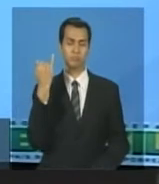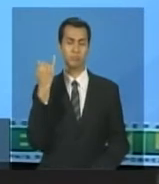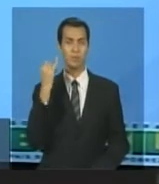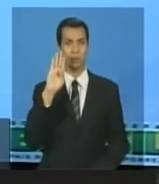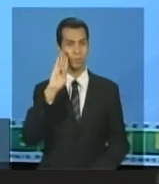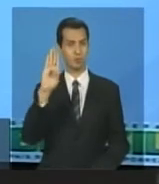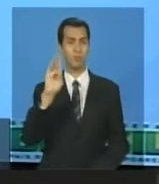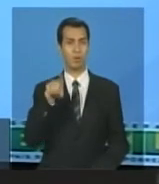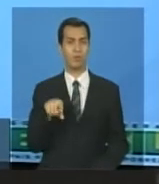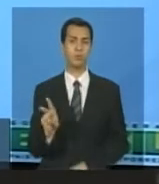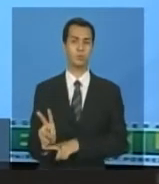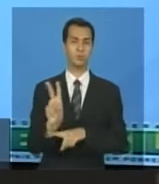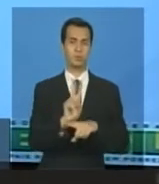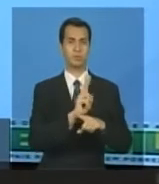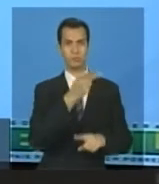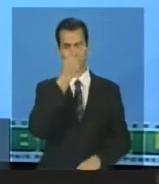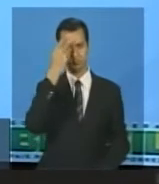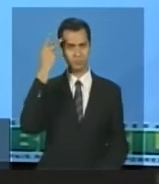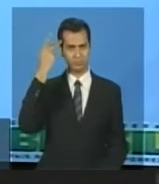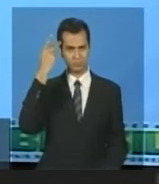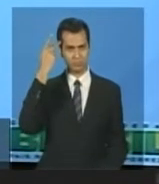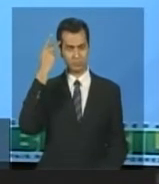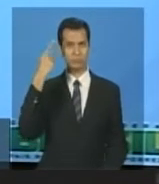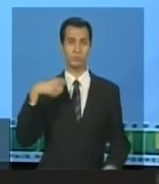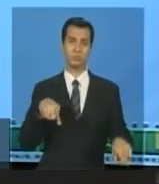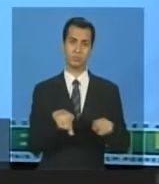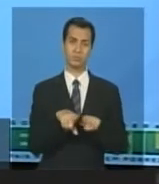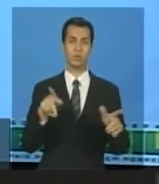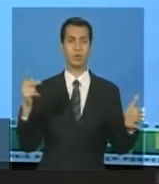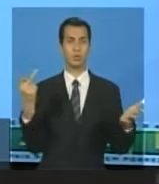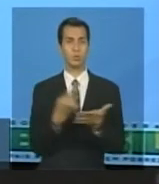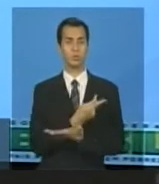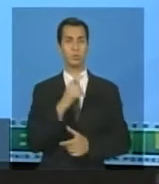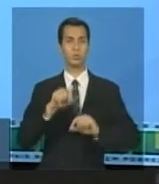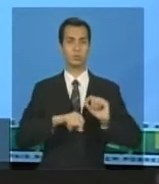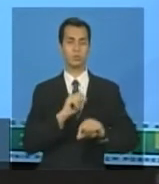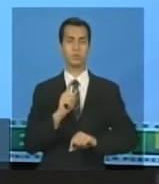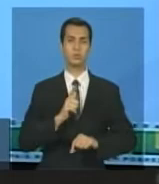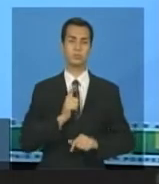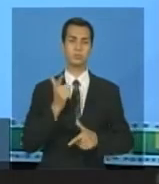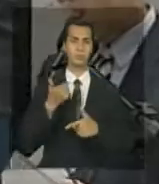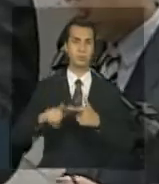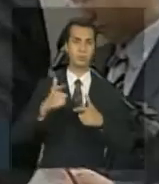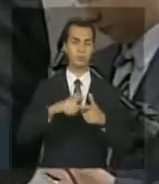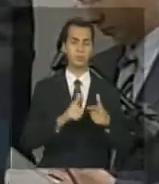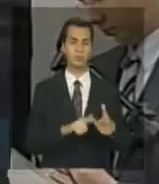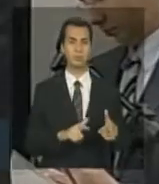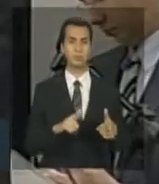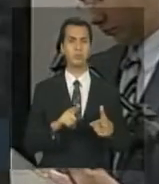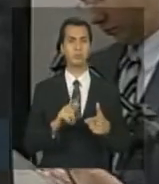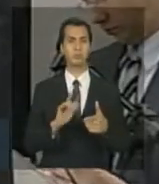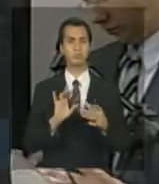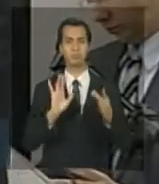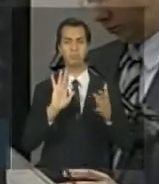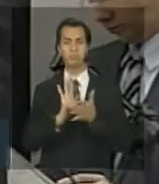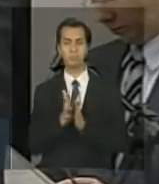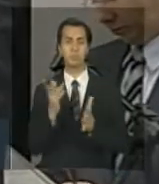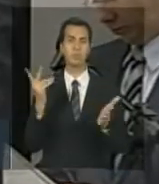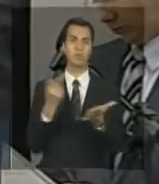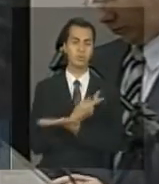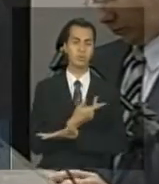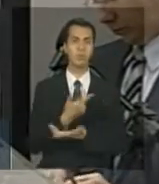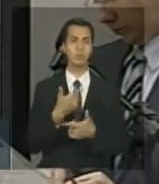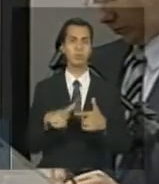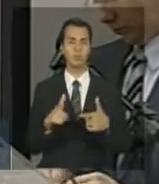conclui o principal de preservar a vida humana e temos um impacto e após após isso a fase de atuação de dados e com isso a o todo o